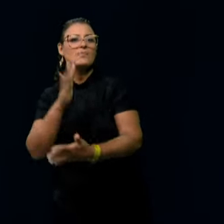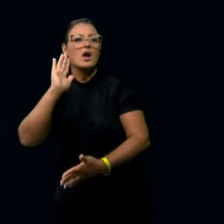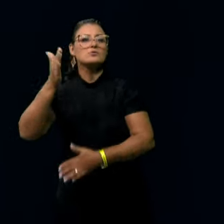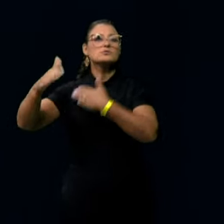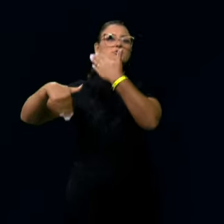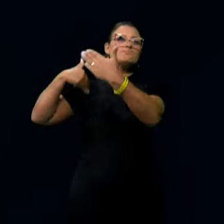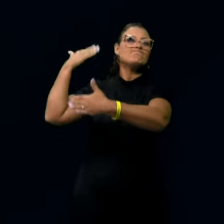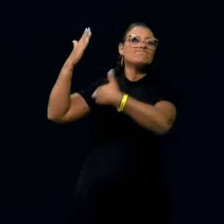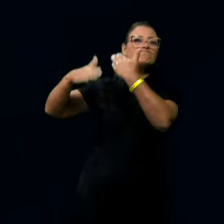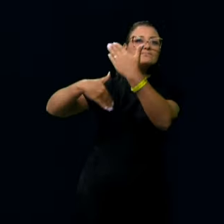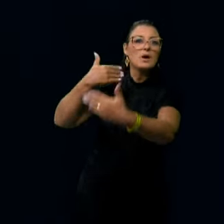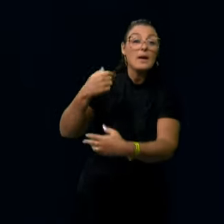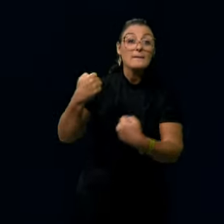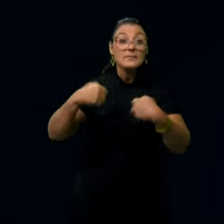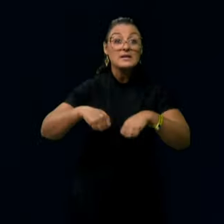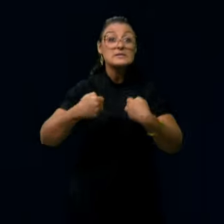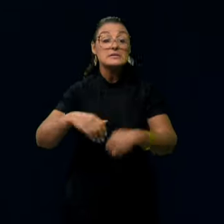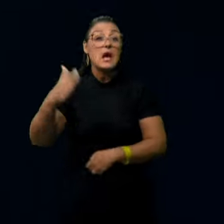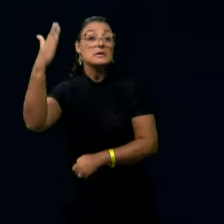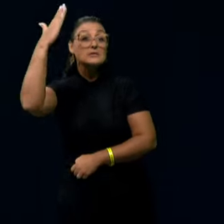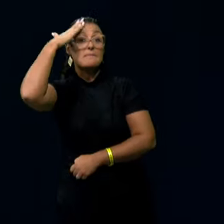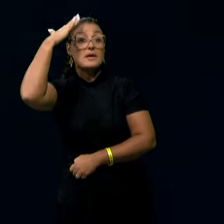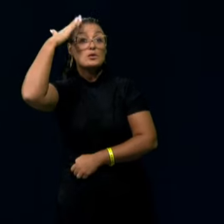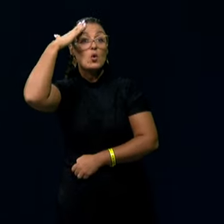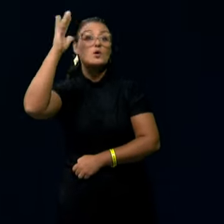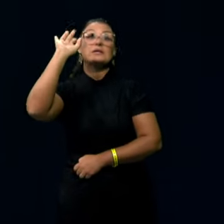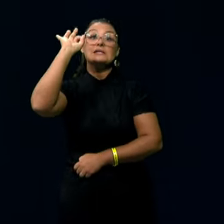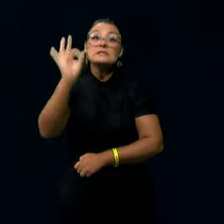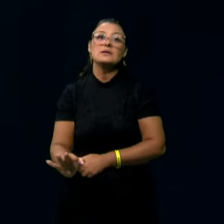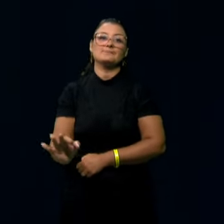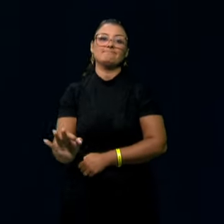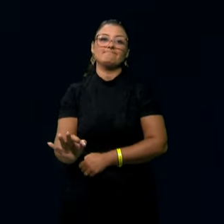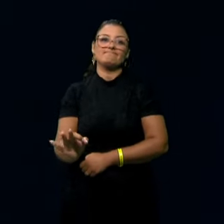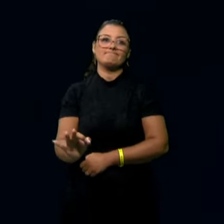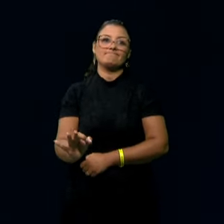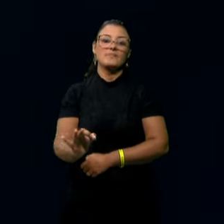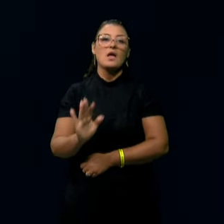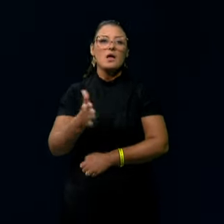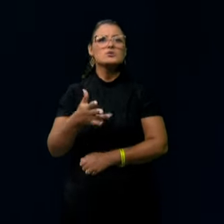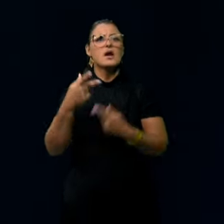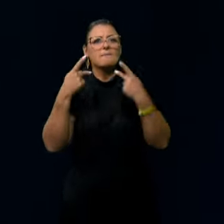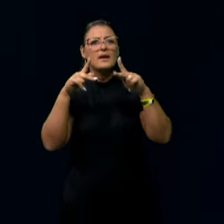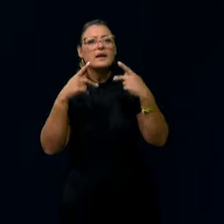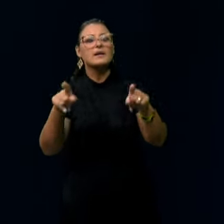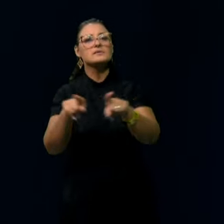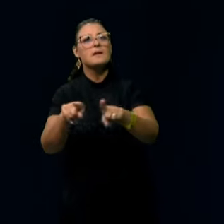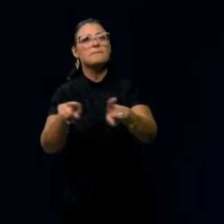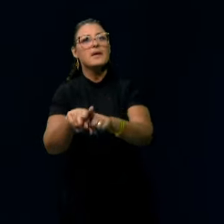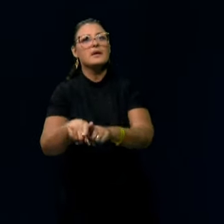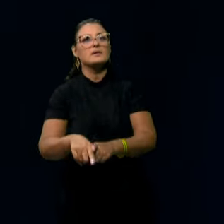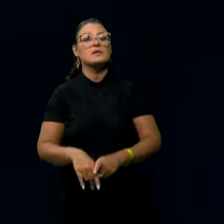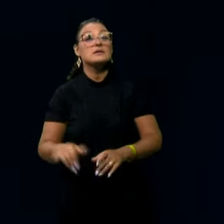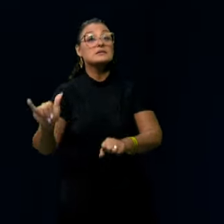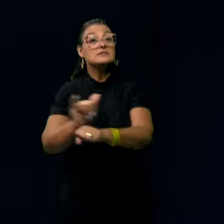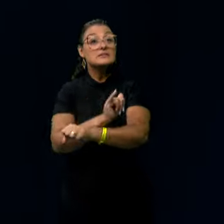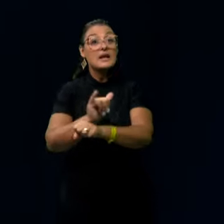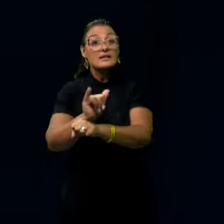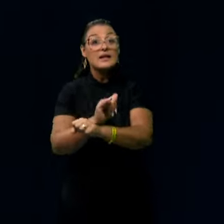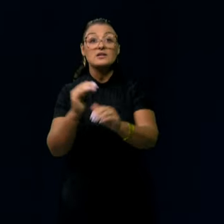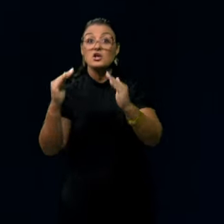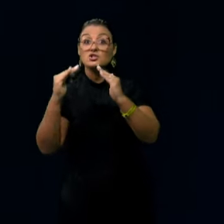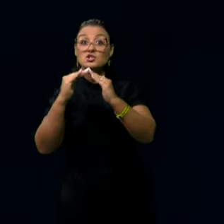ser muito sábios agora eu outra vez falei sobre isso aqui um desses dias uma estratégia para você como igreja e segundo o